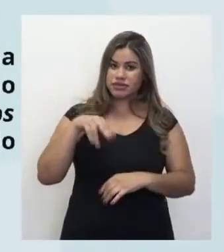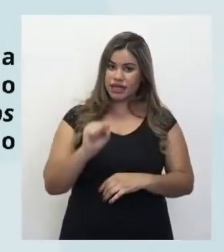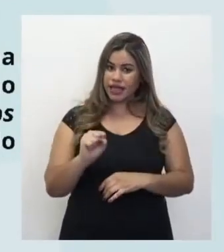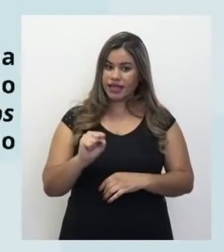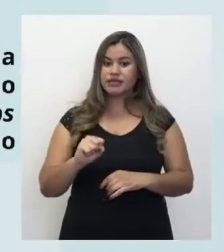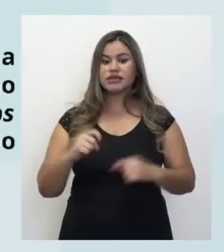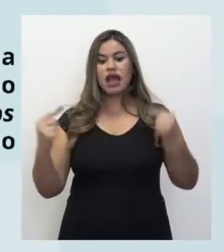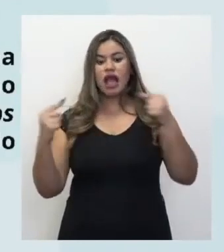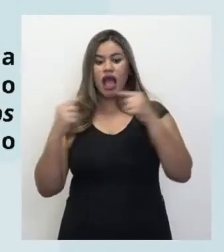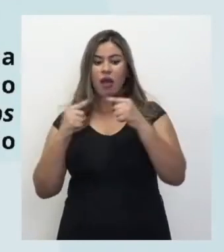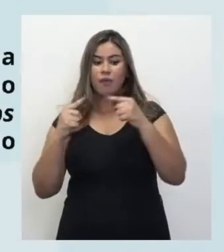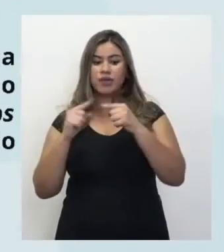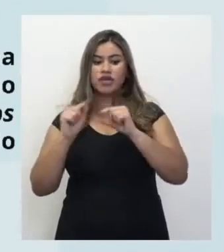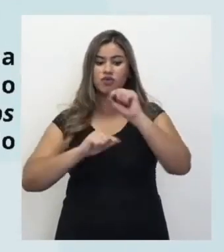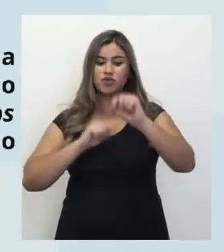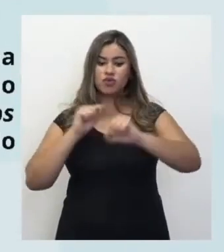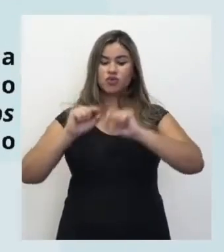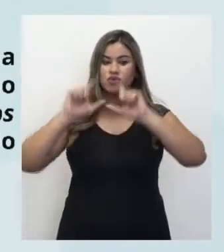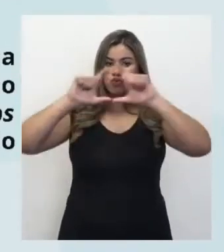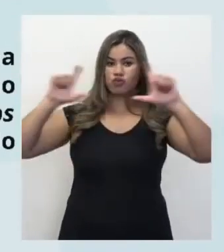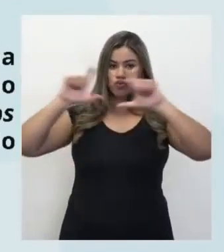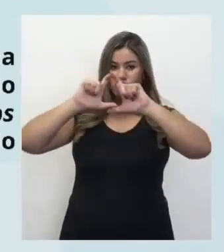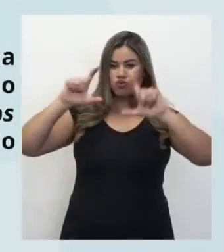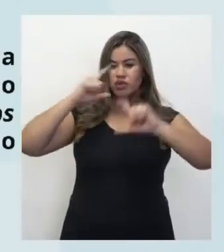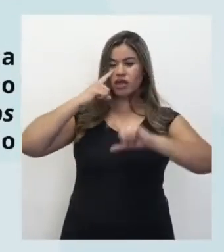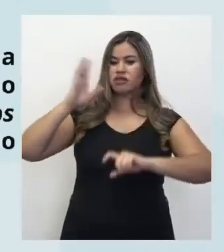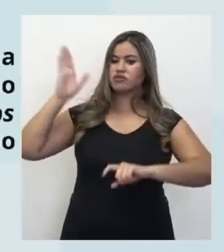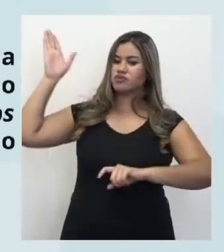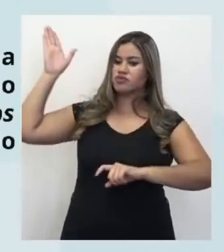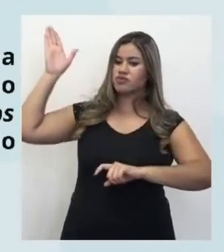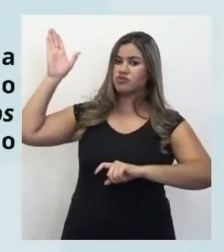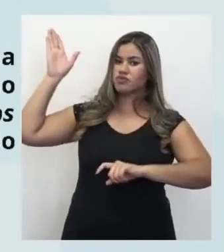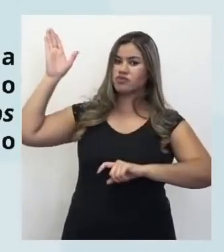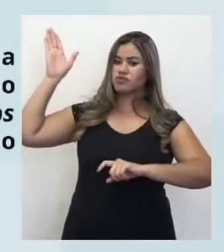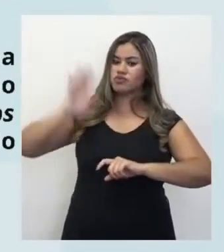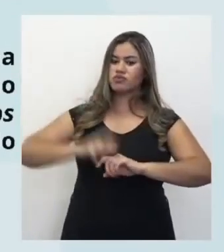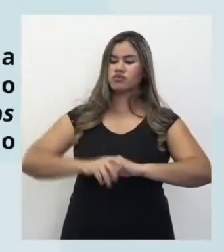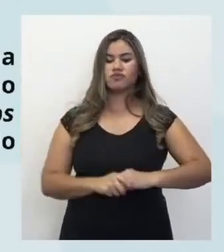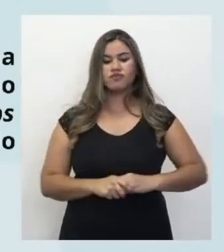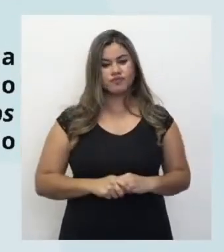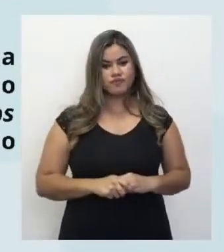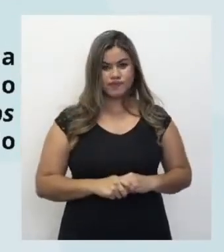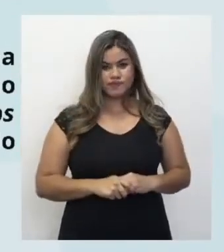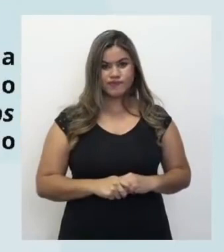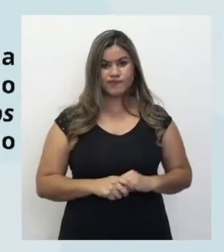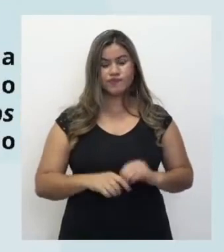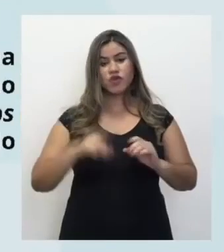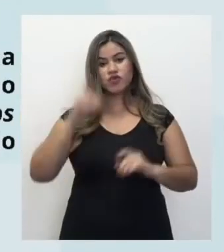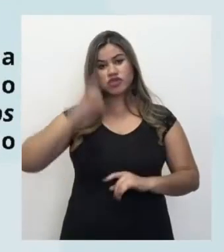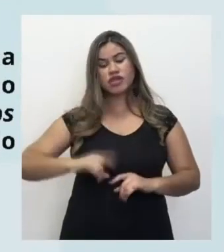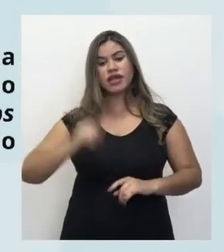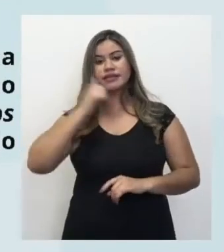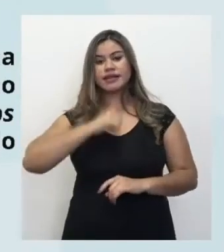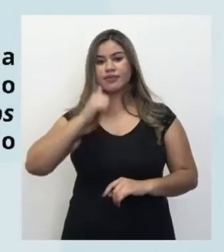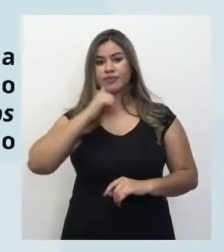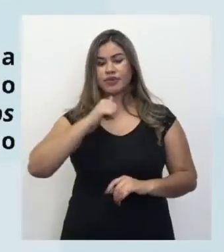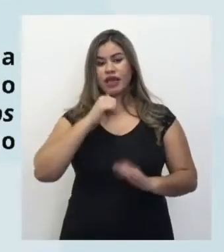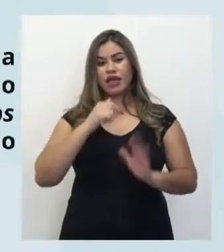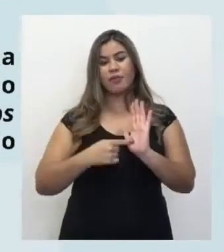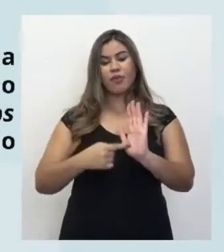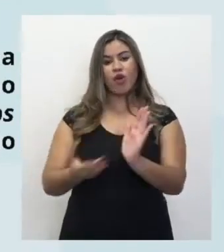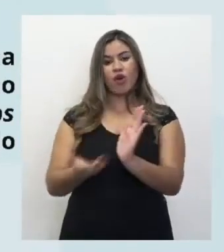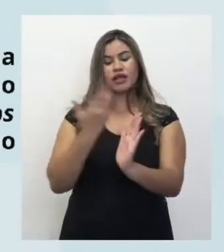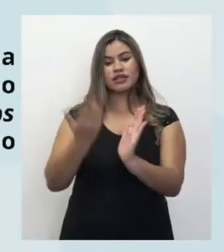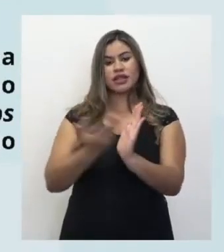ao que está expresso no artigo acima, que consta no texto Declaração dos Direitos da Mulher, apresentado no caderno do aluno?